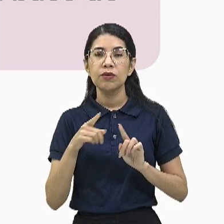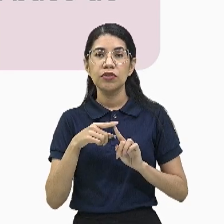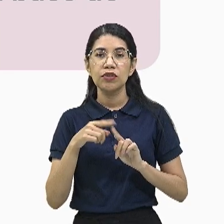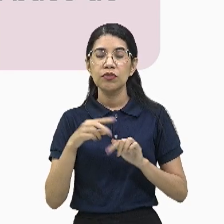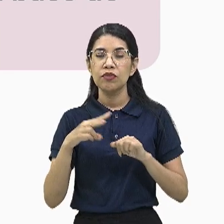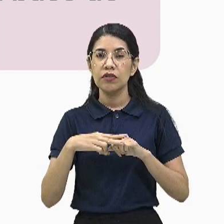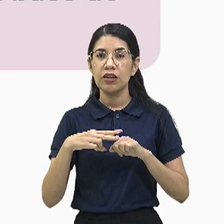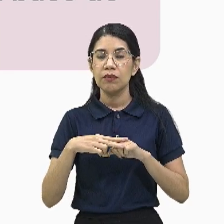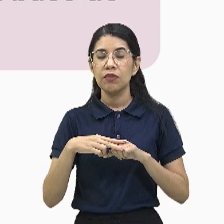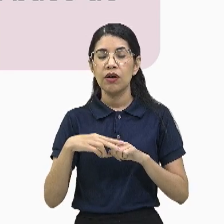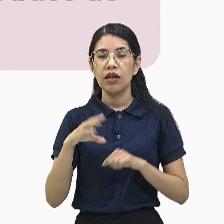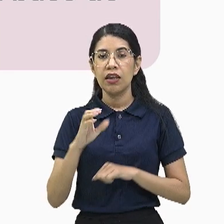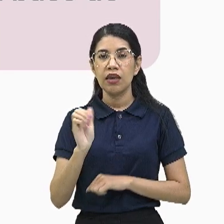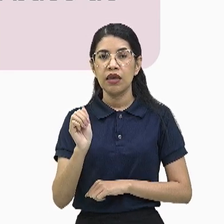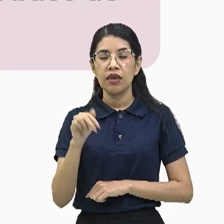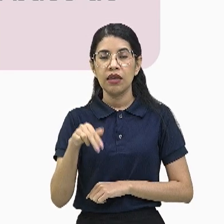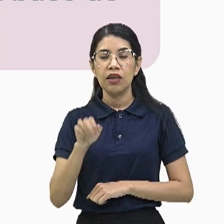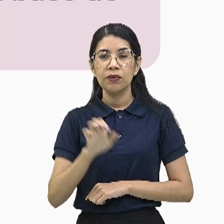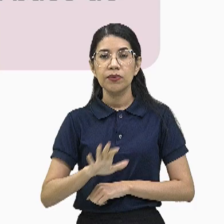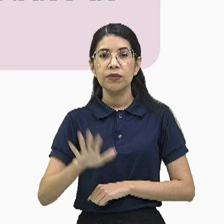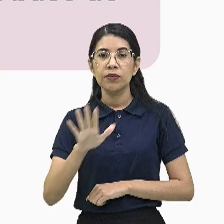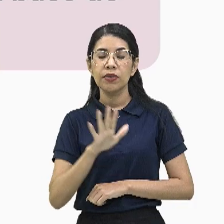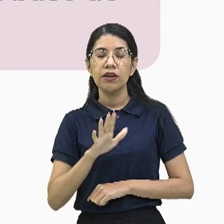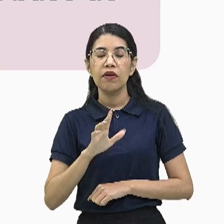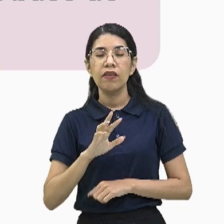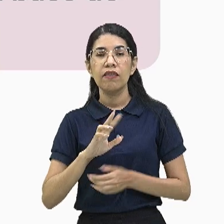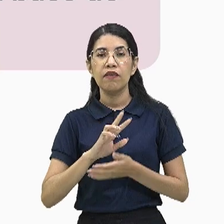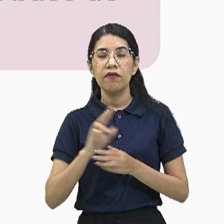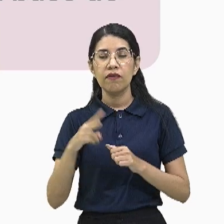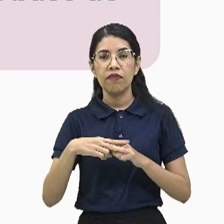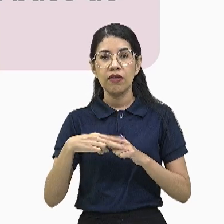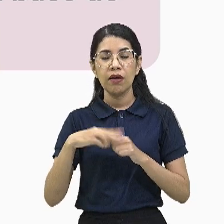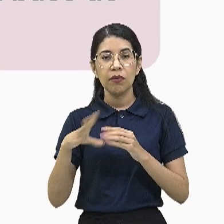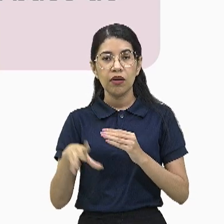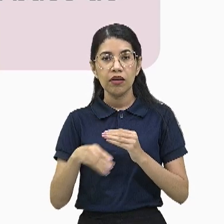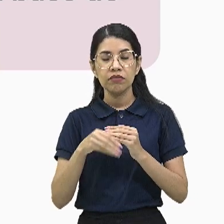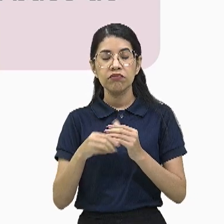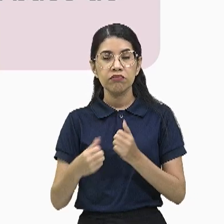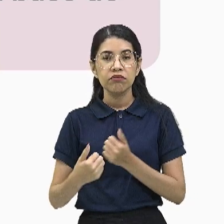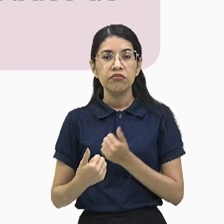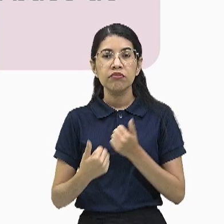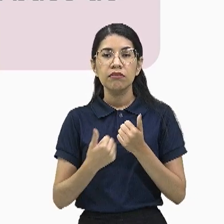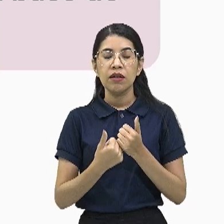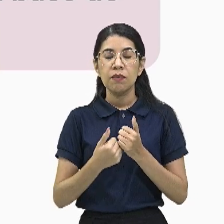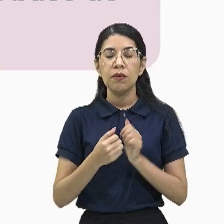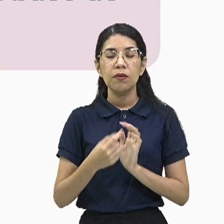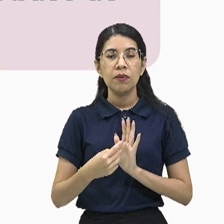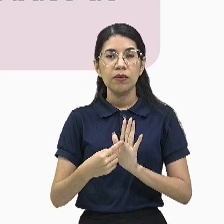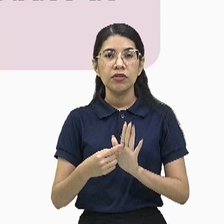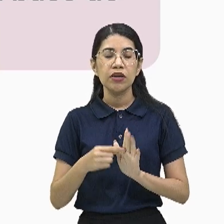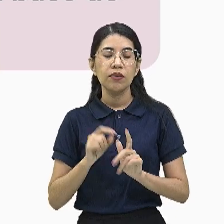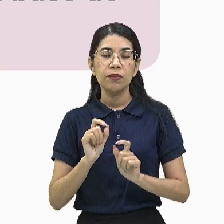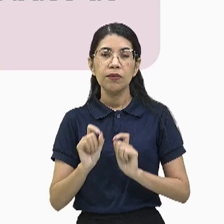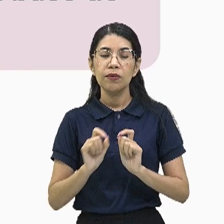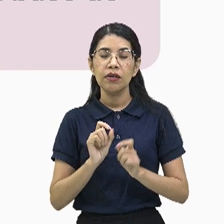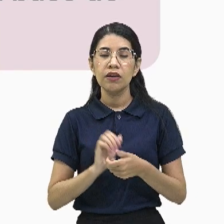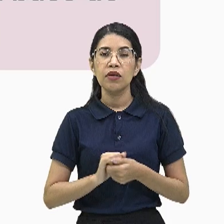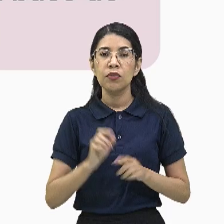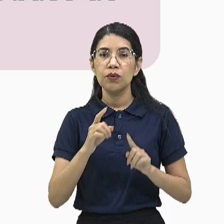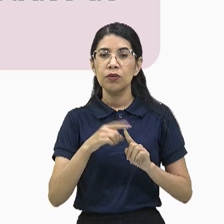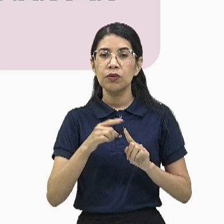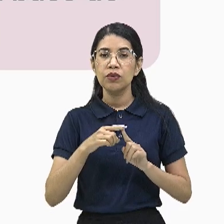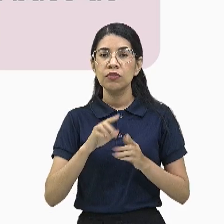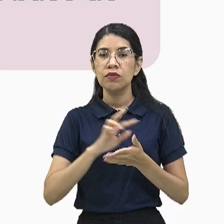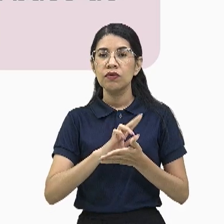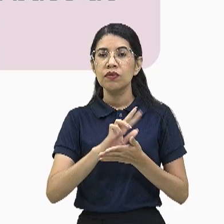modal can. Aqui, no geral, né, são verbos auxiliares que são utilizados para indicar o quê? Modalidade, isto